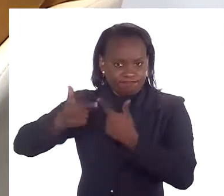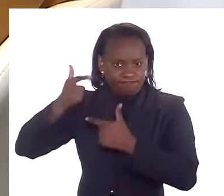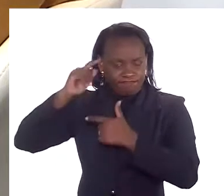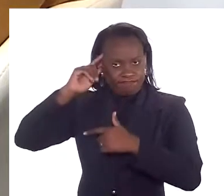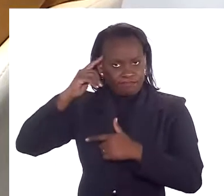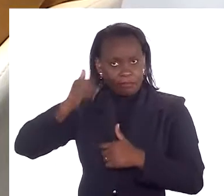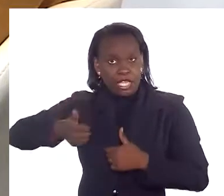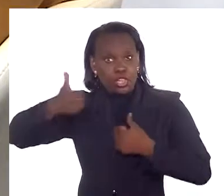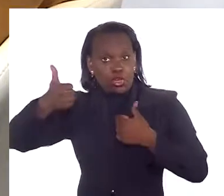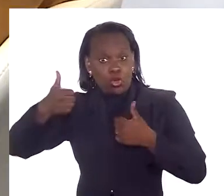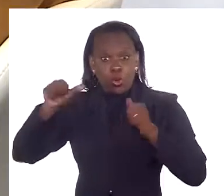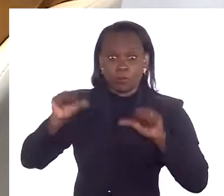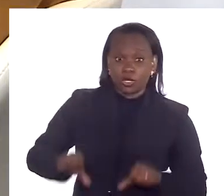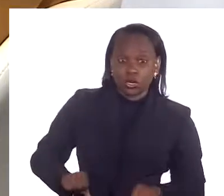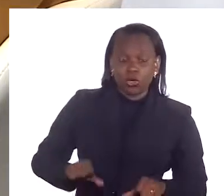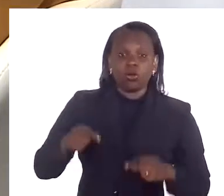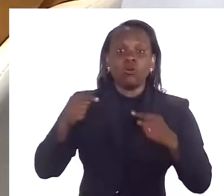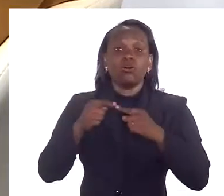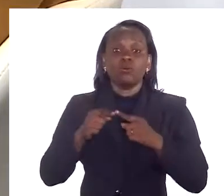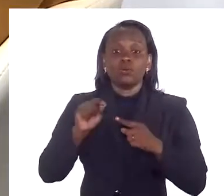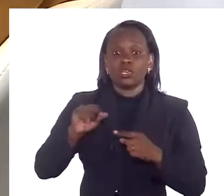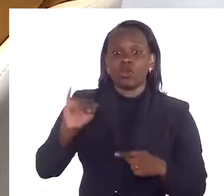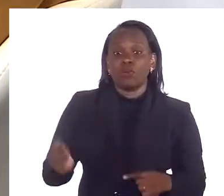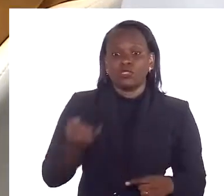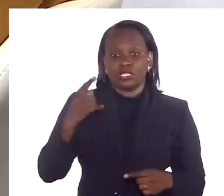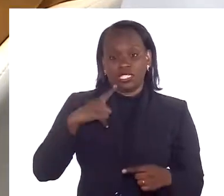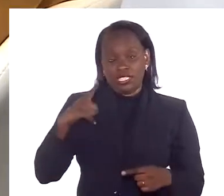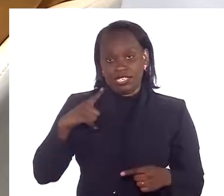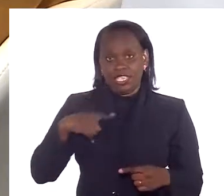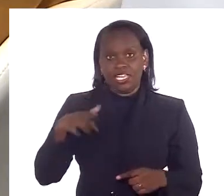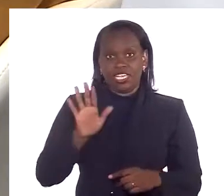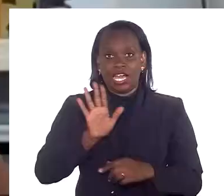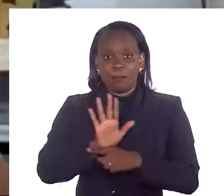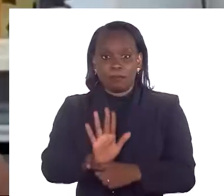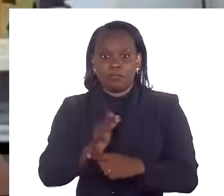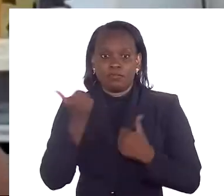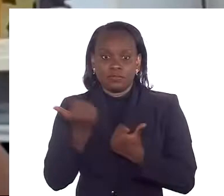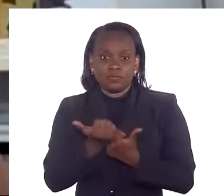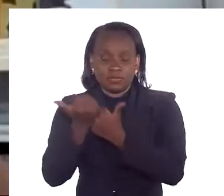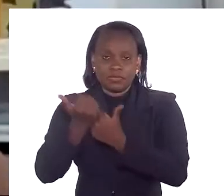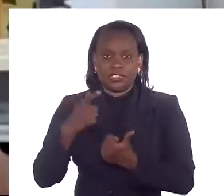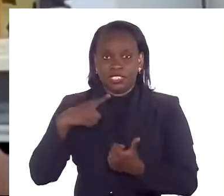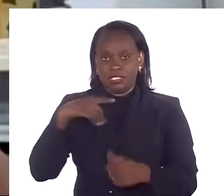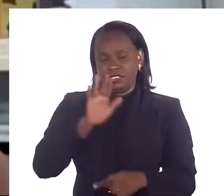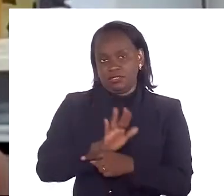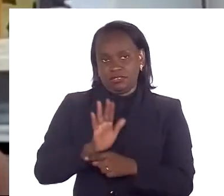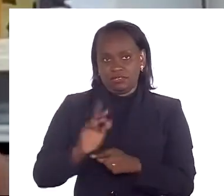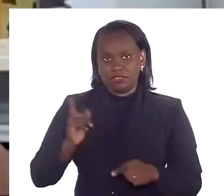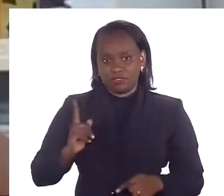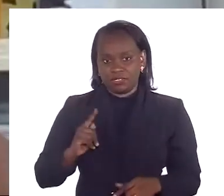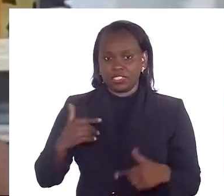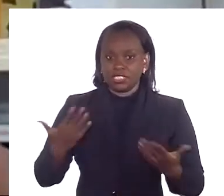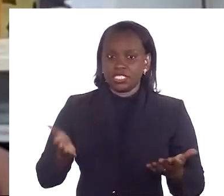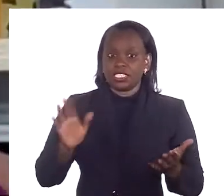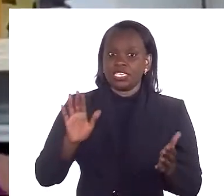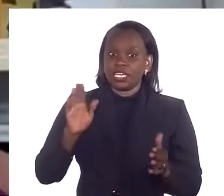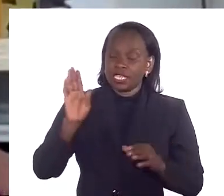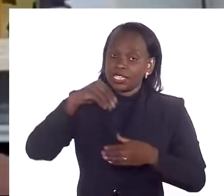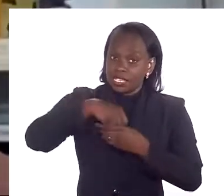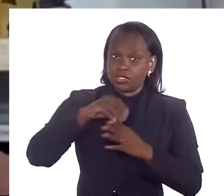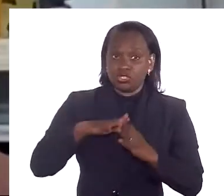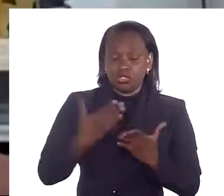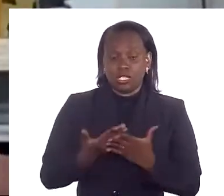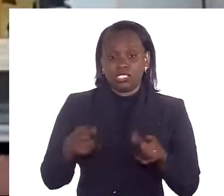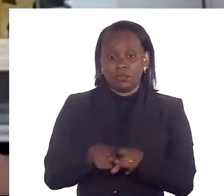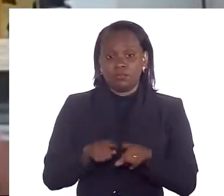é melhor ou pior de acordo com as oportunidades de suporte e apoio que ela tem para o seu funcionamento. E isso vai para dentro da